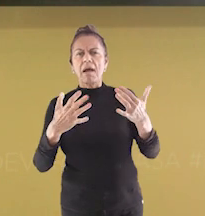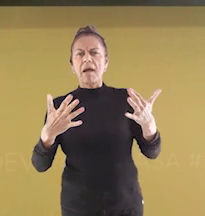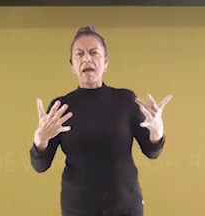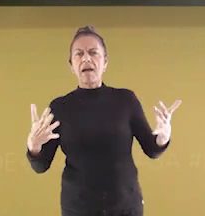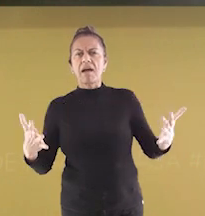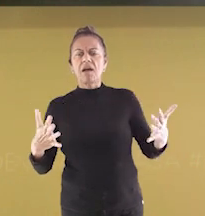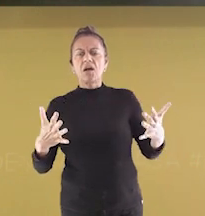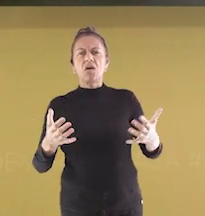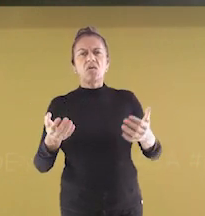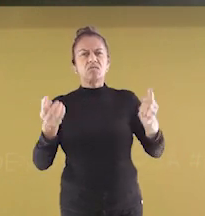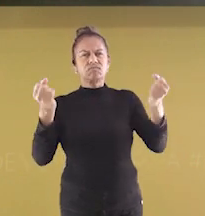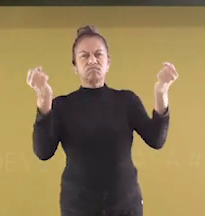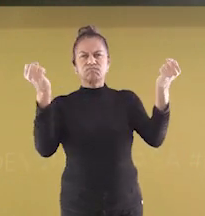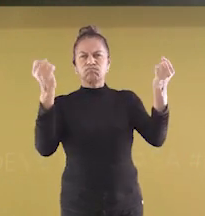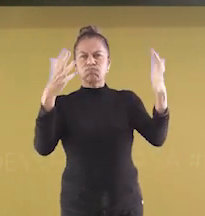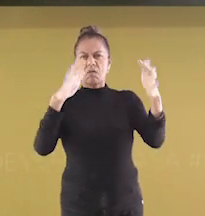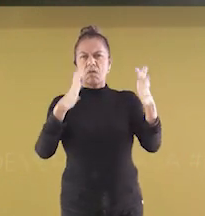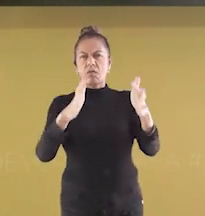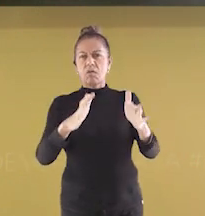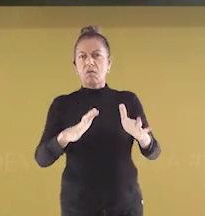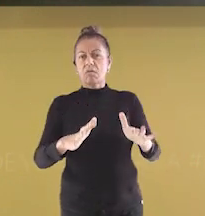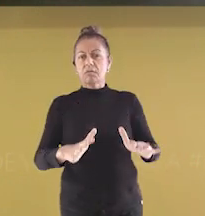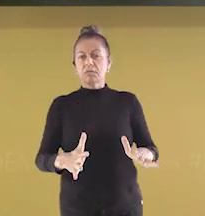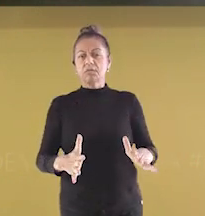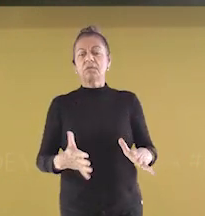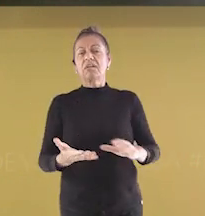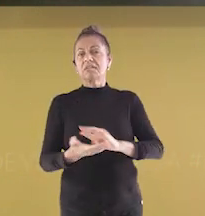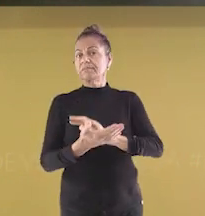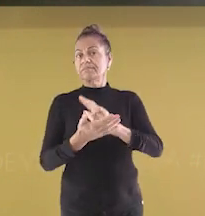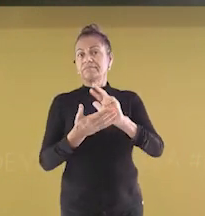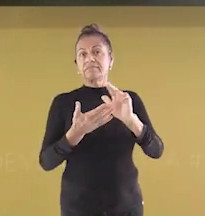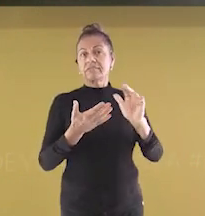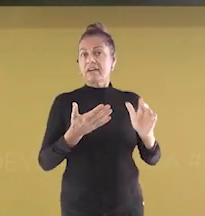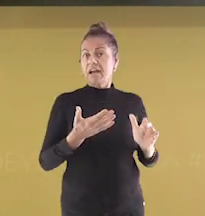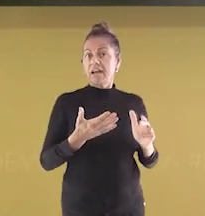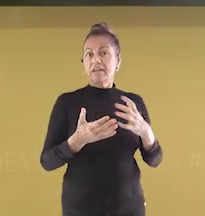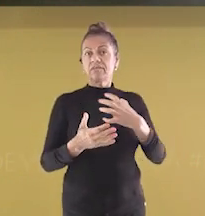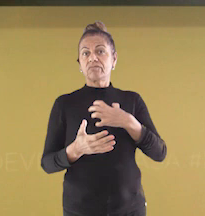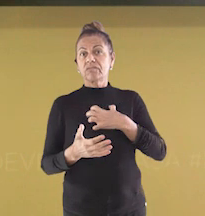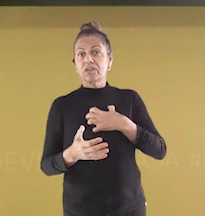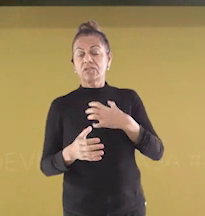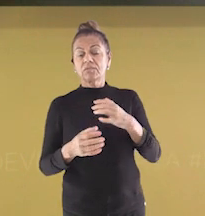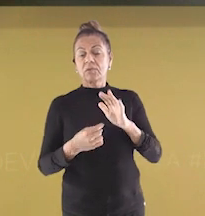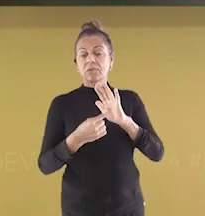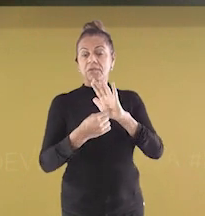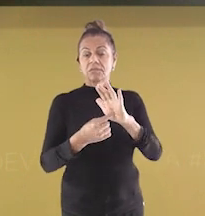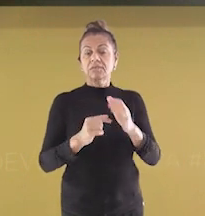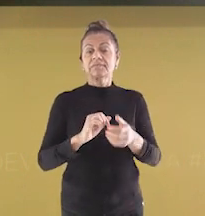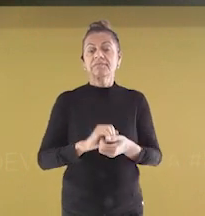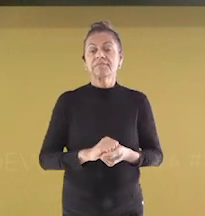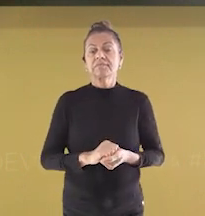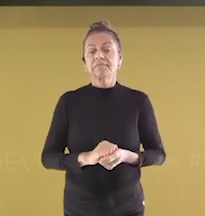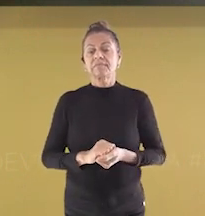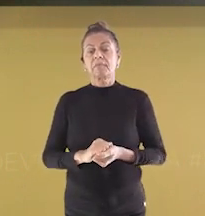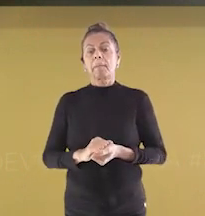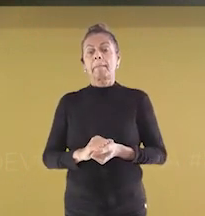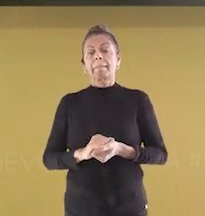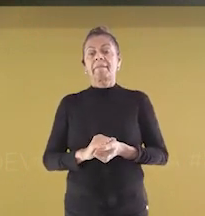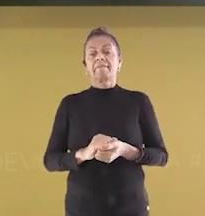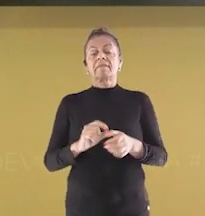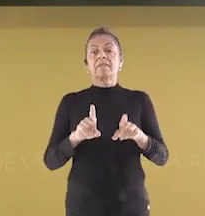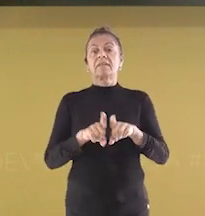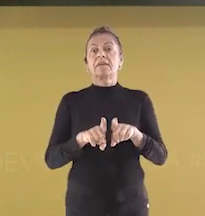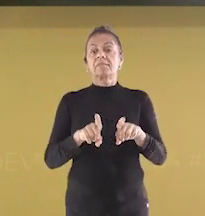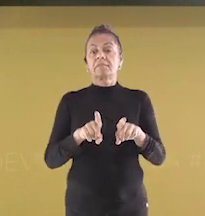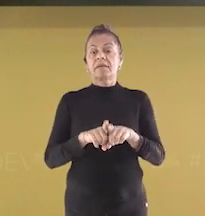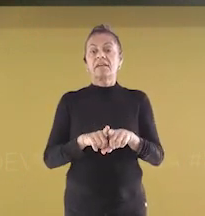explosiva, efusiva, mista ou catastrófica. Também quanto ao tipo de material expelido,